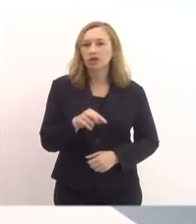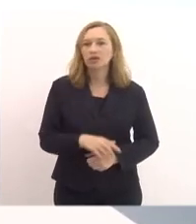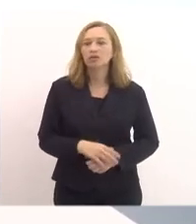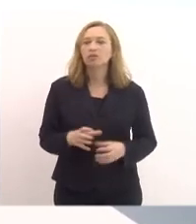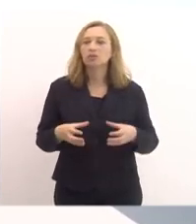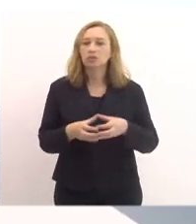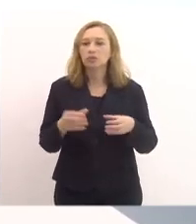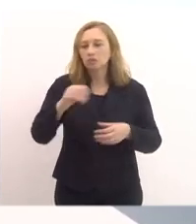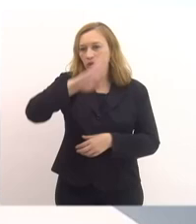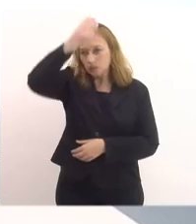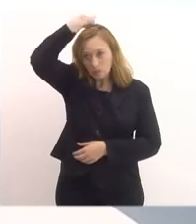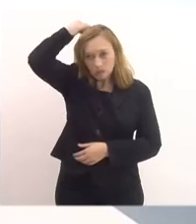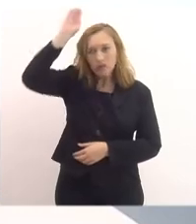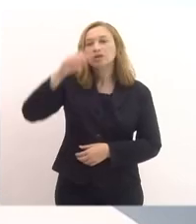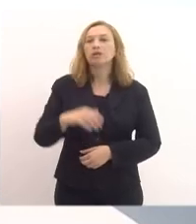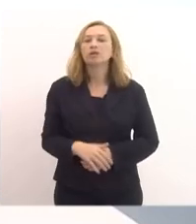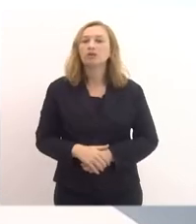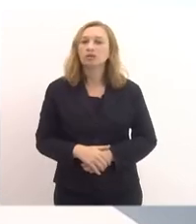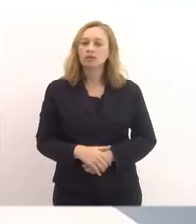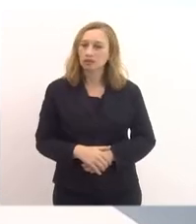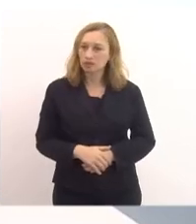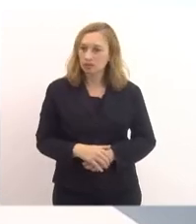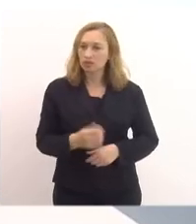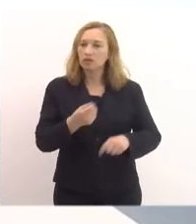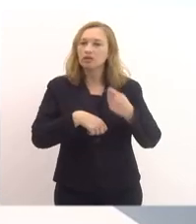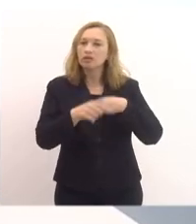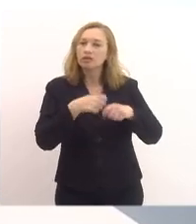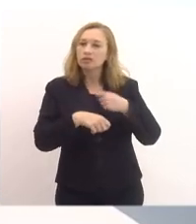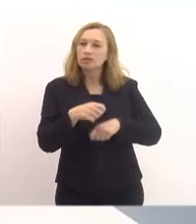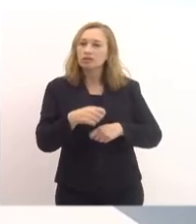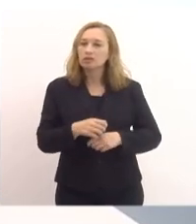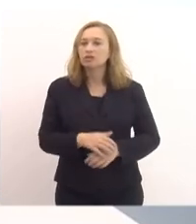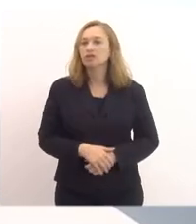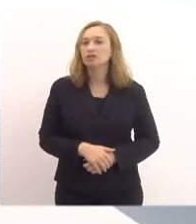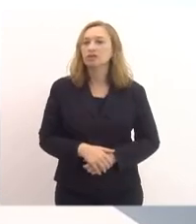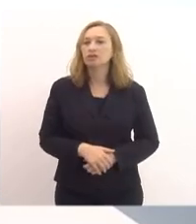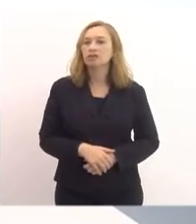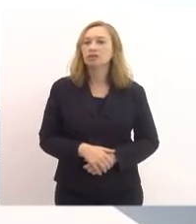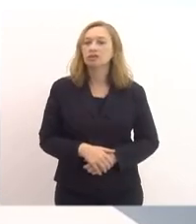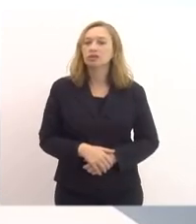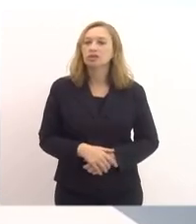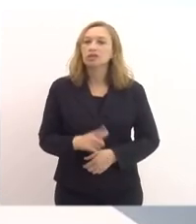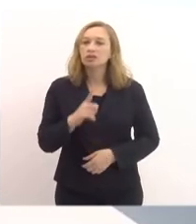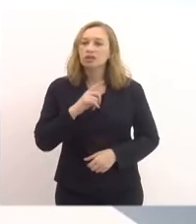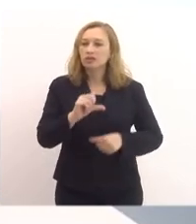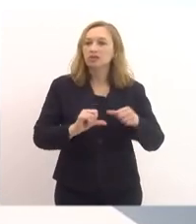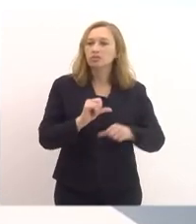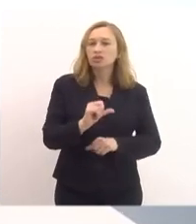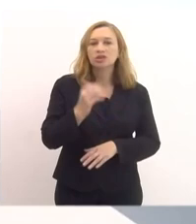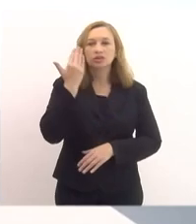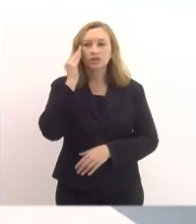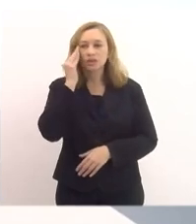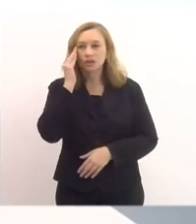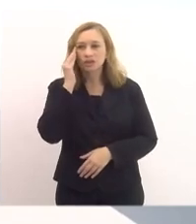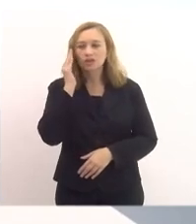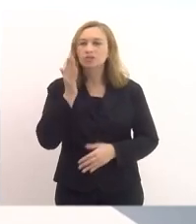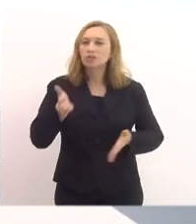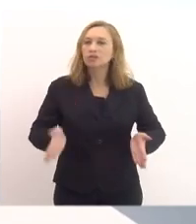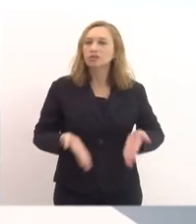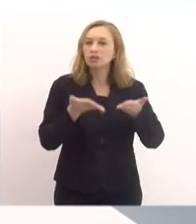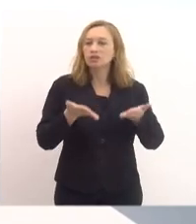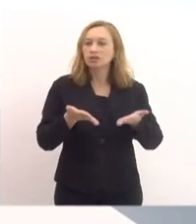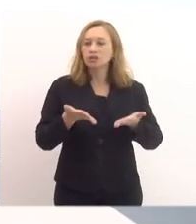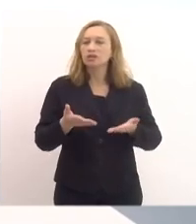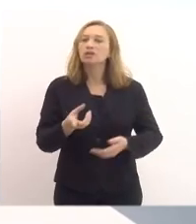Corpo de Bombeiros, ele instruiu o processo administrativo quando houve essa mudança de entendimento, até por iniciativa